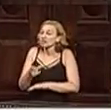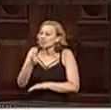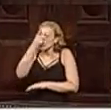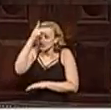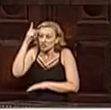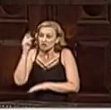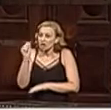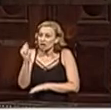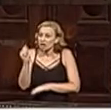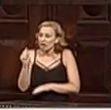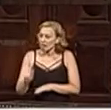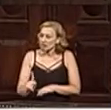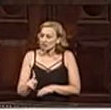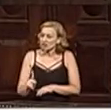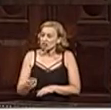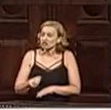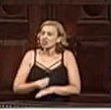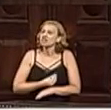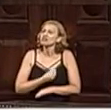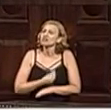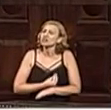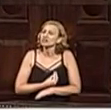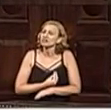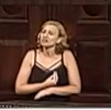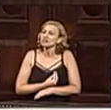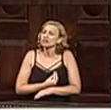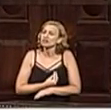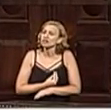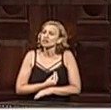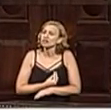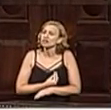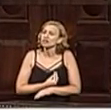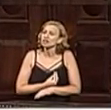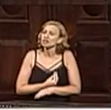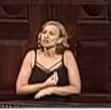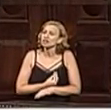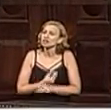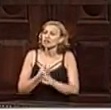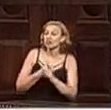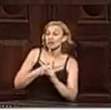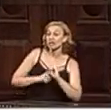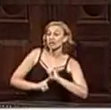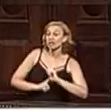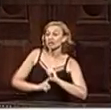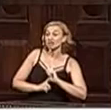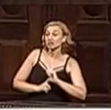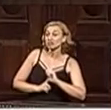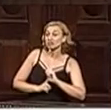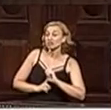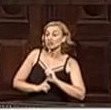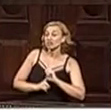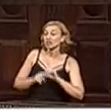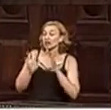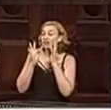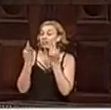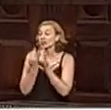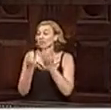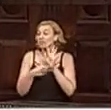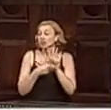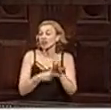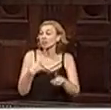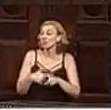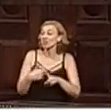aposentados que vivem de favores de filhos, de irmãos e conhecidos, porque